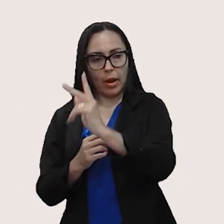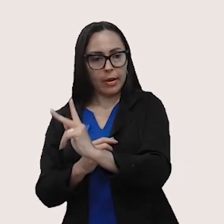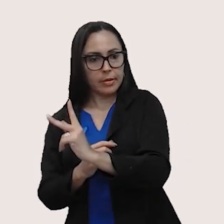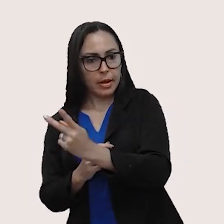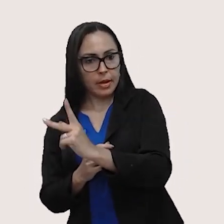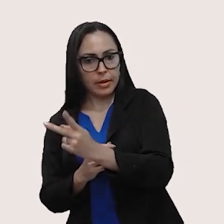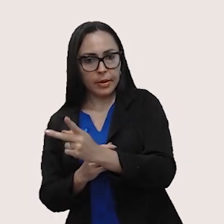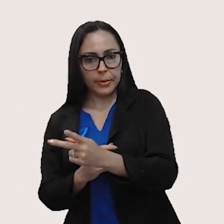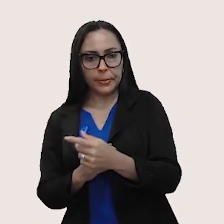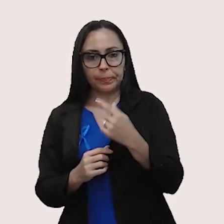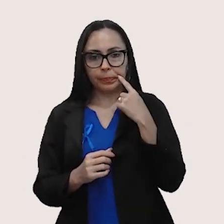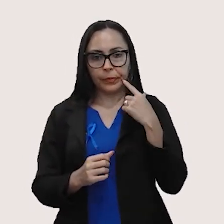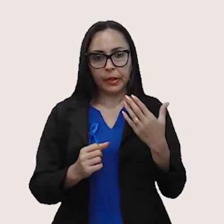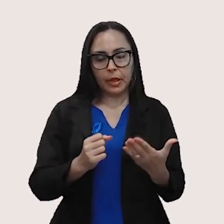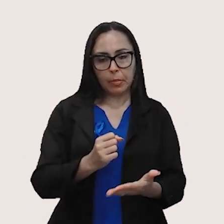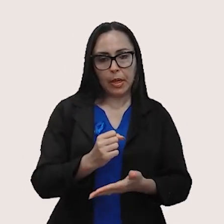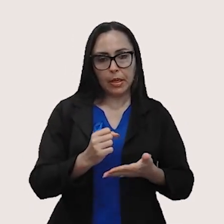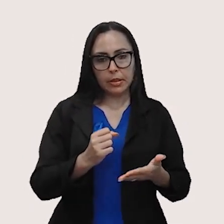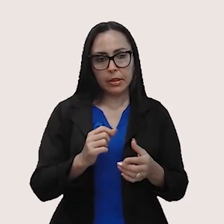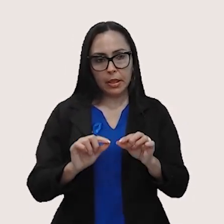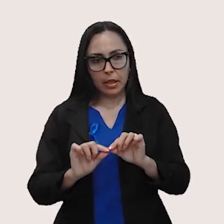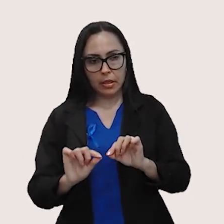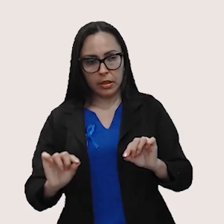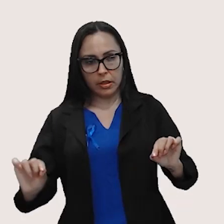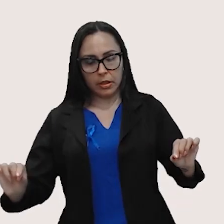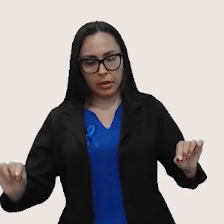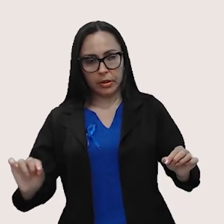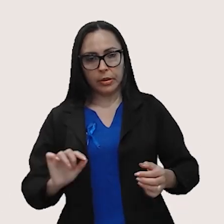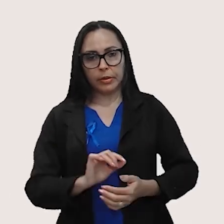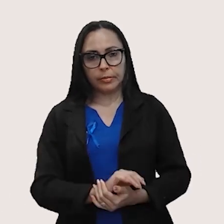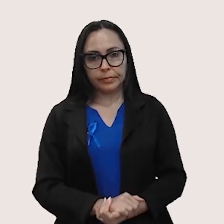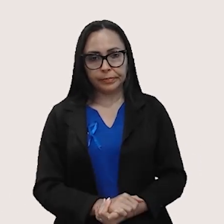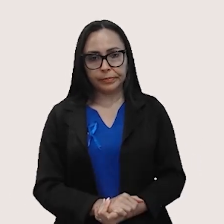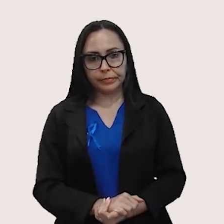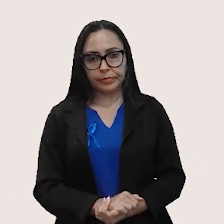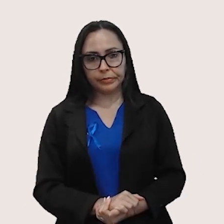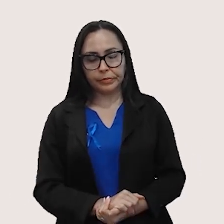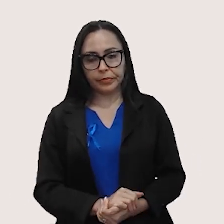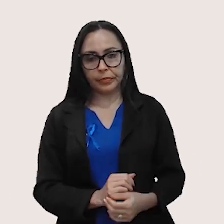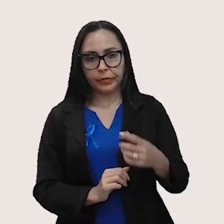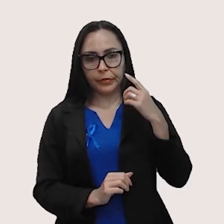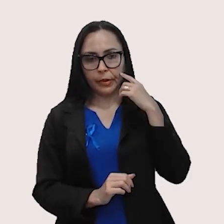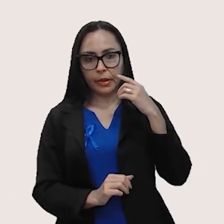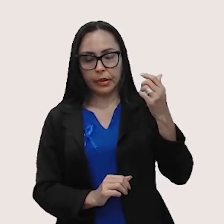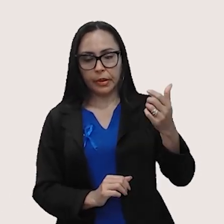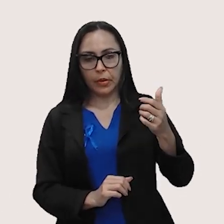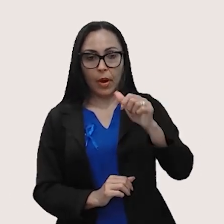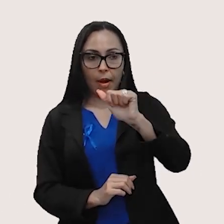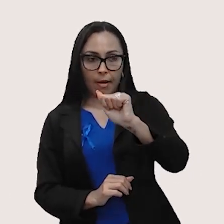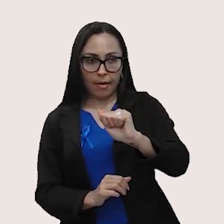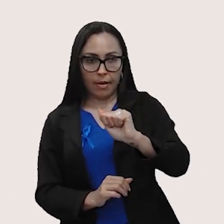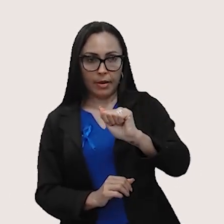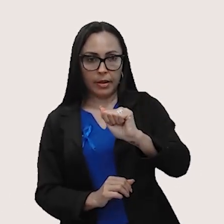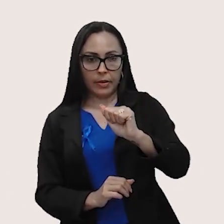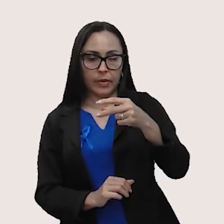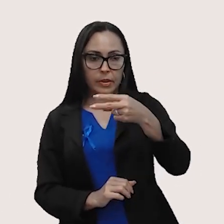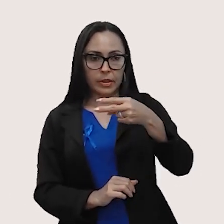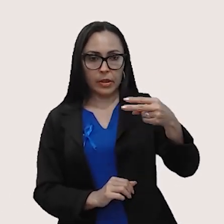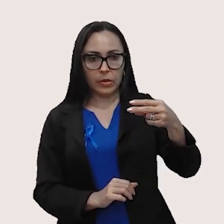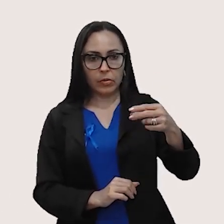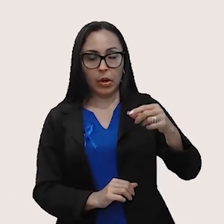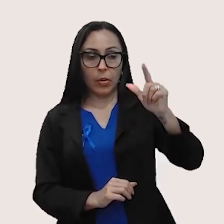base está aqui, ó. Ou seja, a área desse triângulo vai ser base, que é o